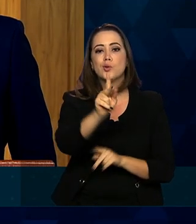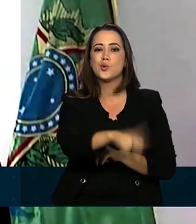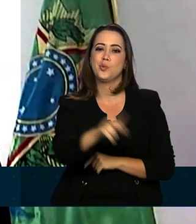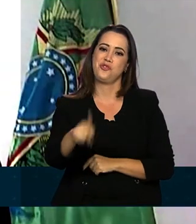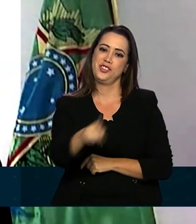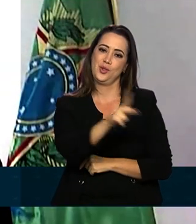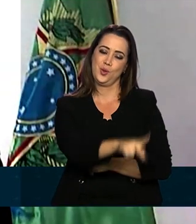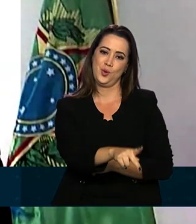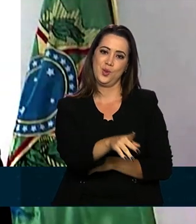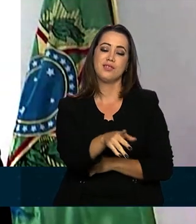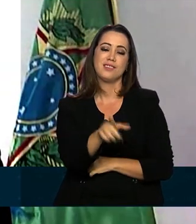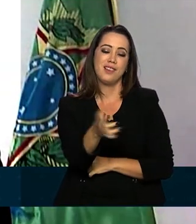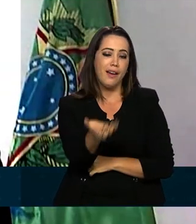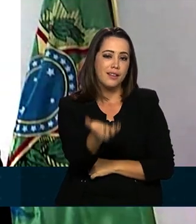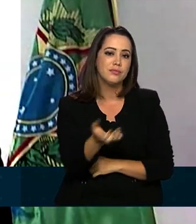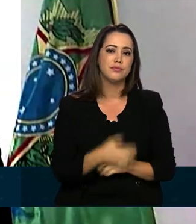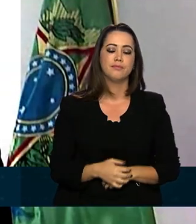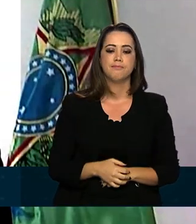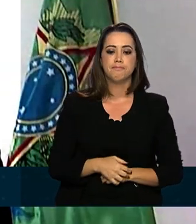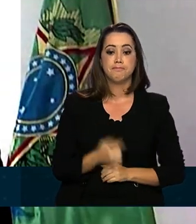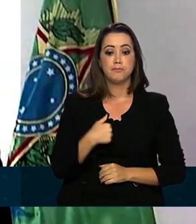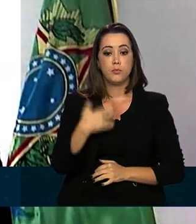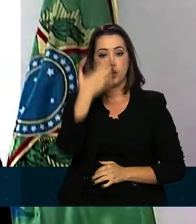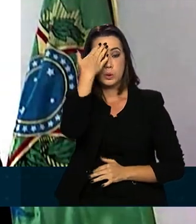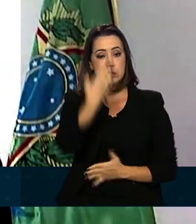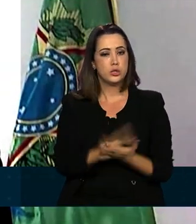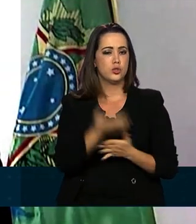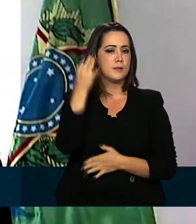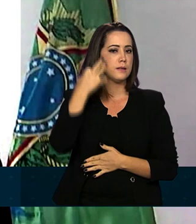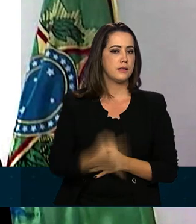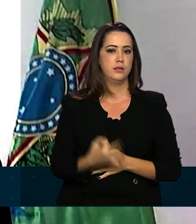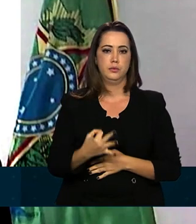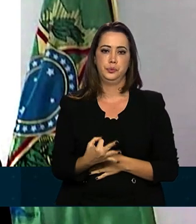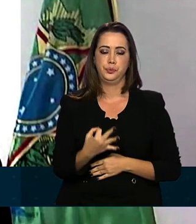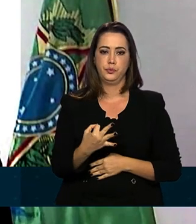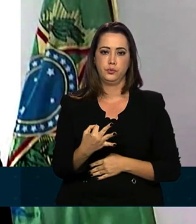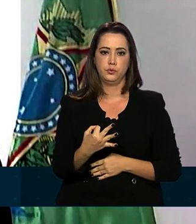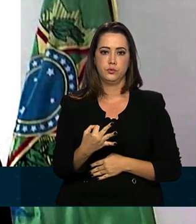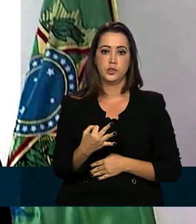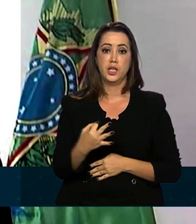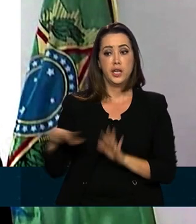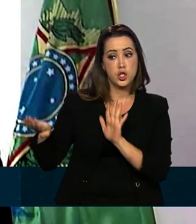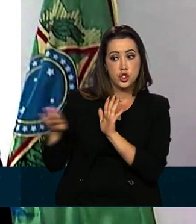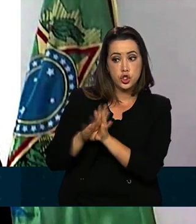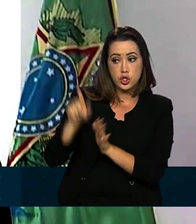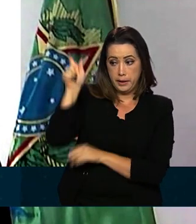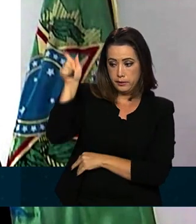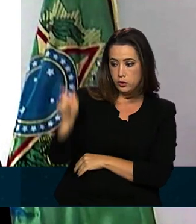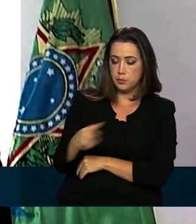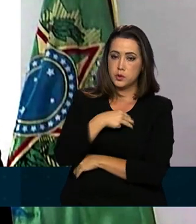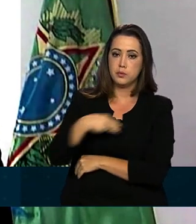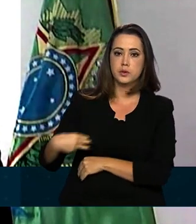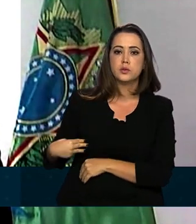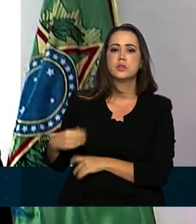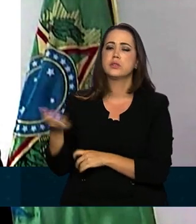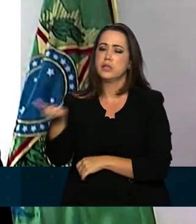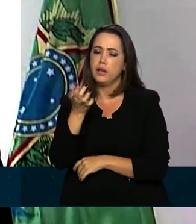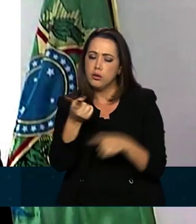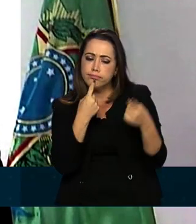educadores. Com toda certeza, a chegada de um ministro voltado para o